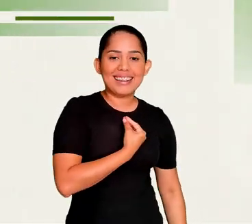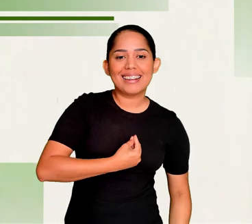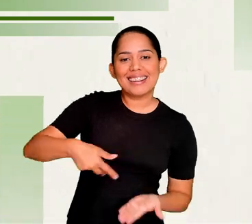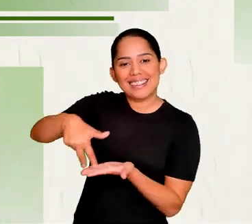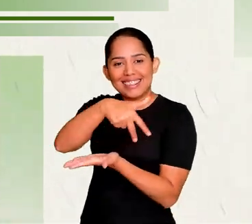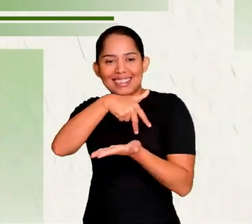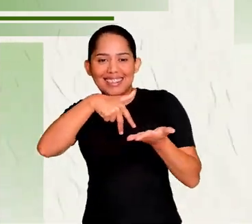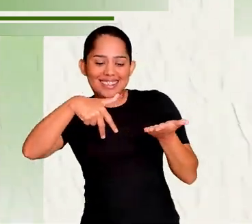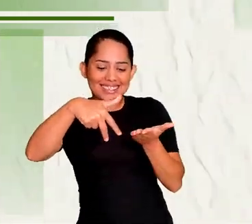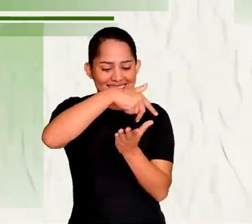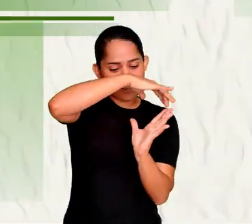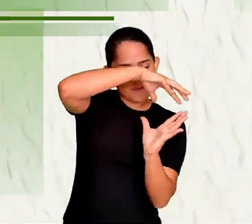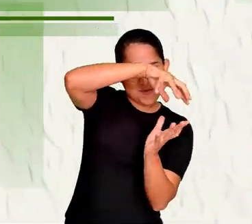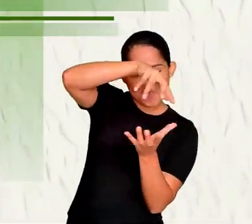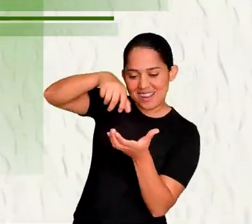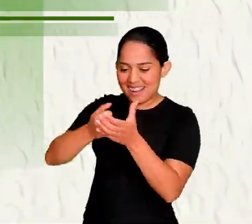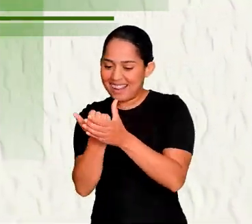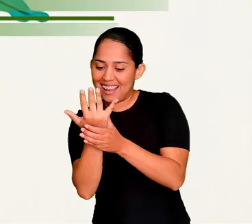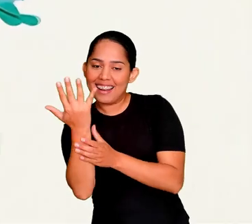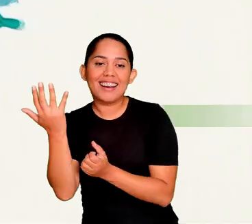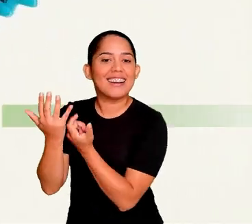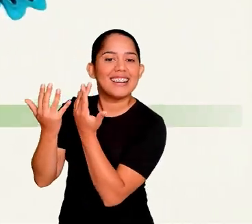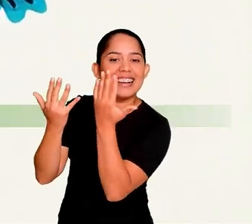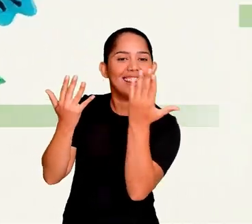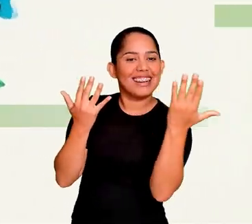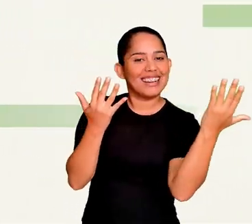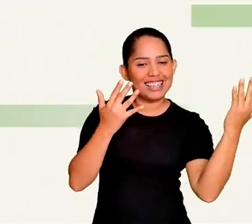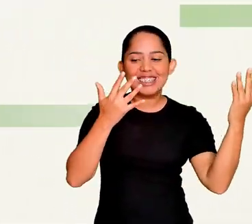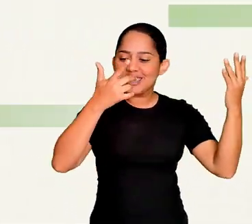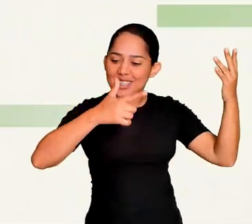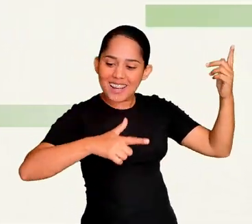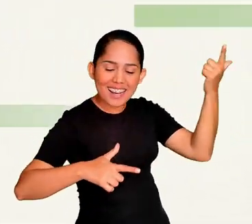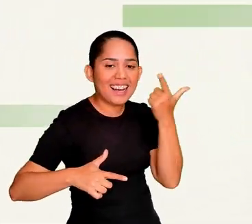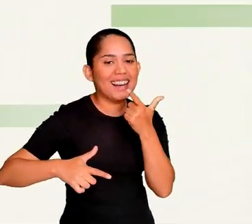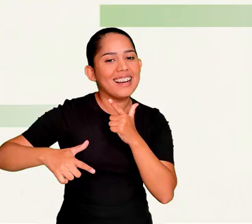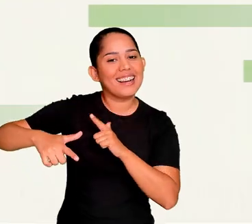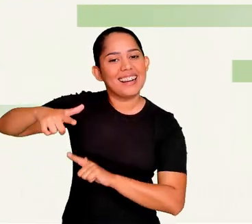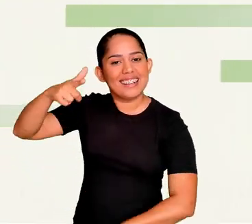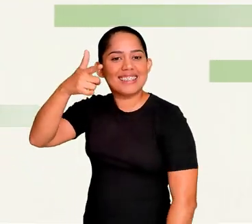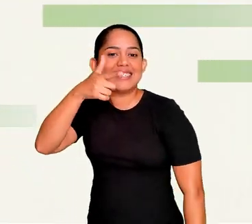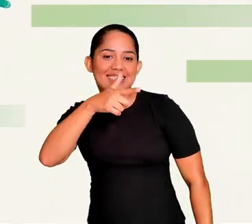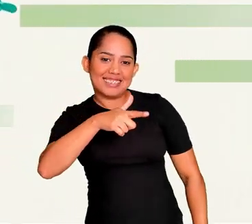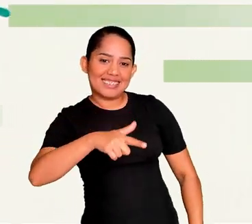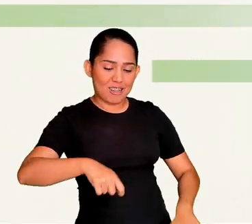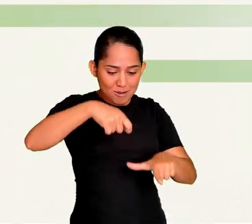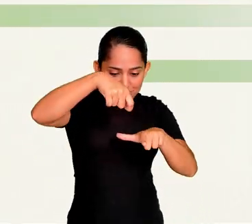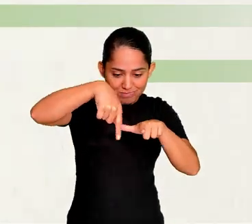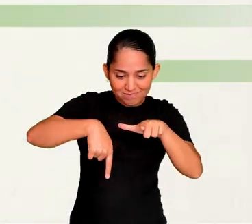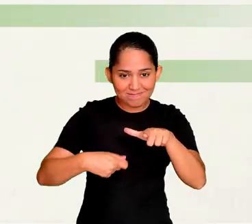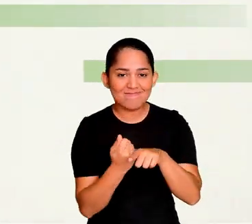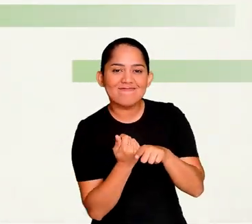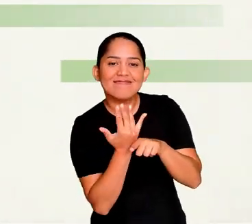O mundo vai florescer, tudo pode renascer.